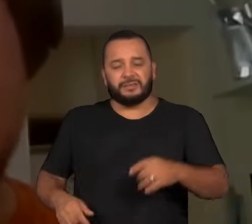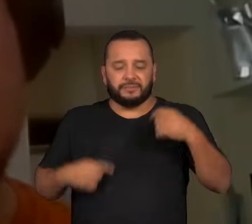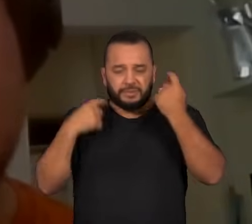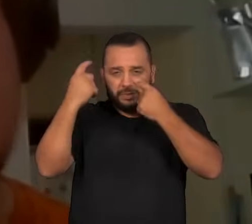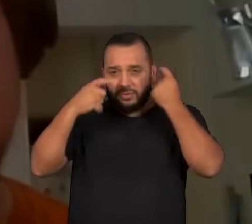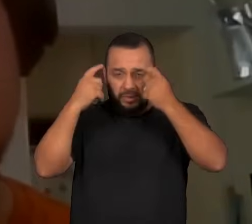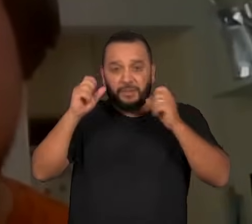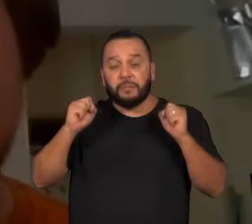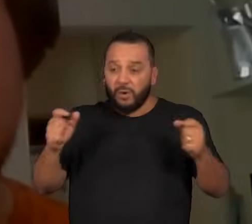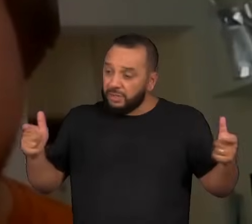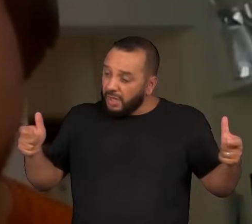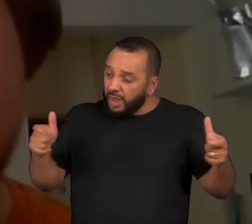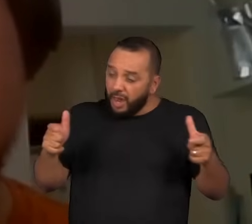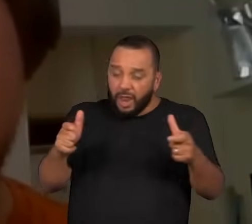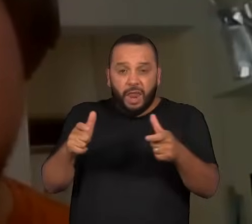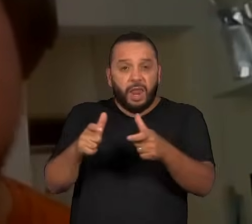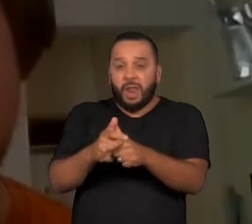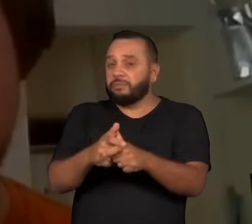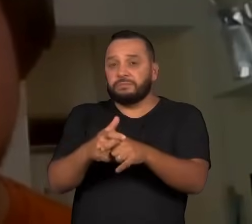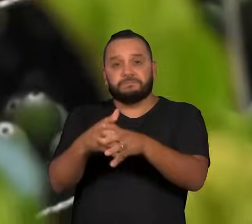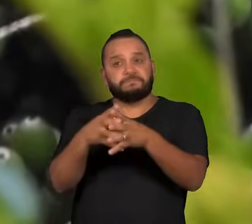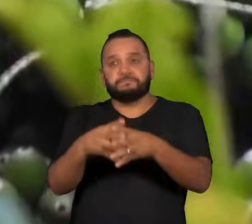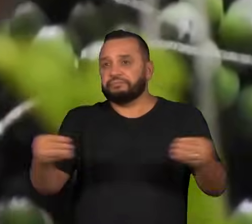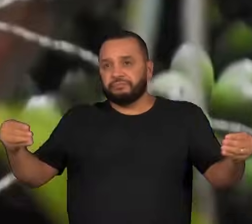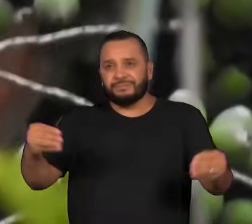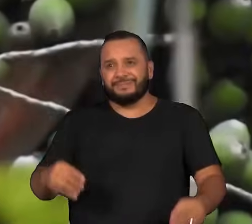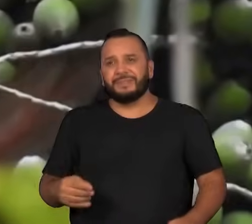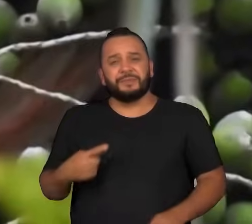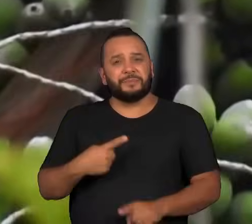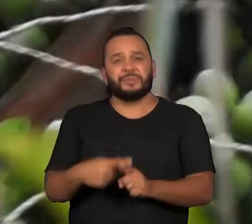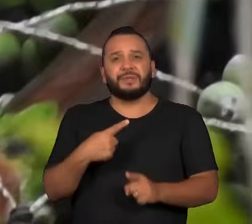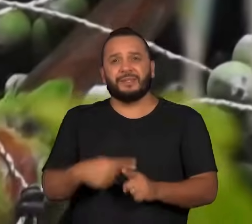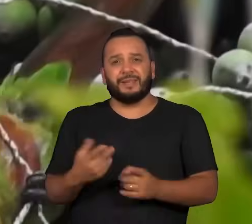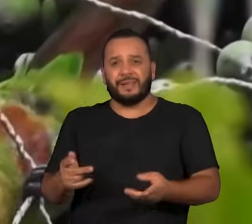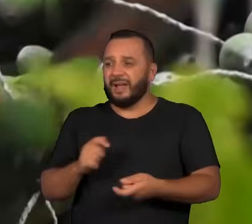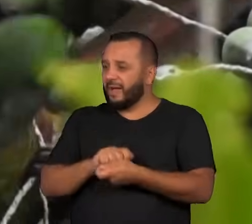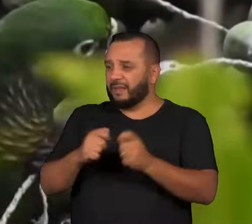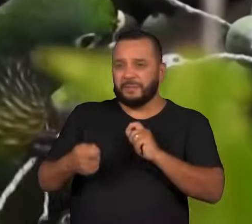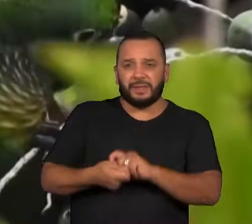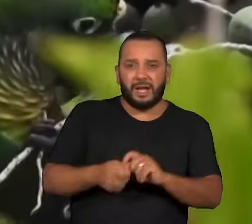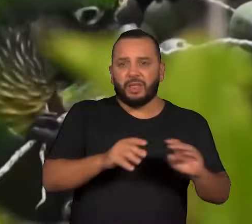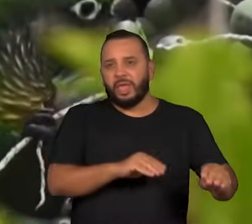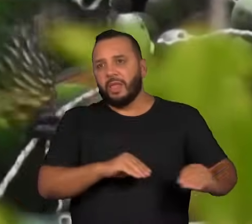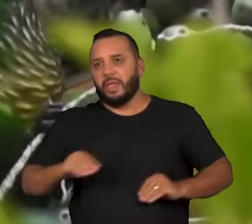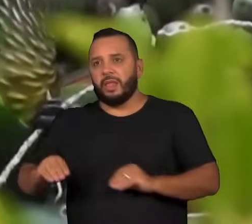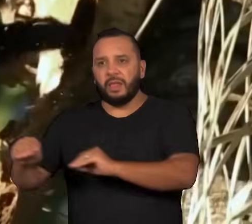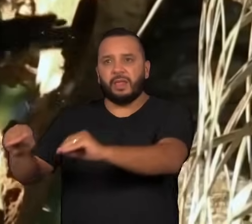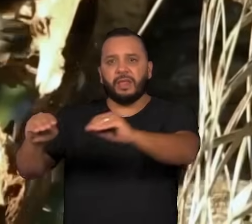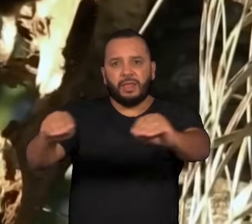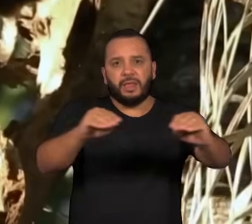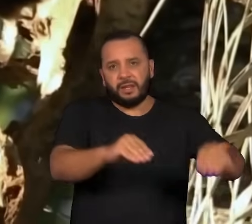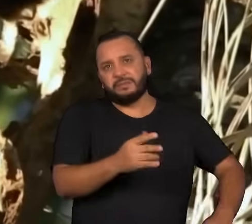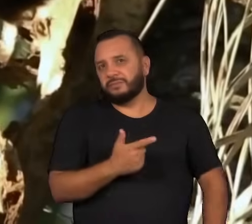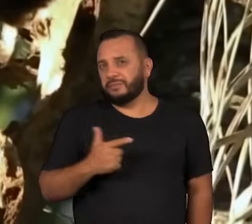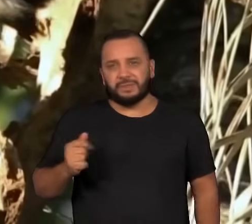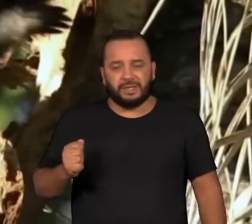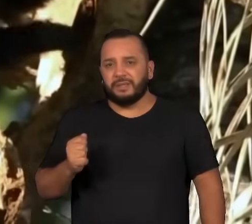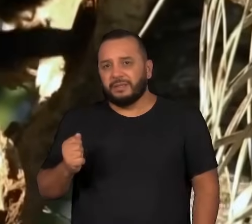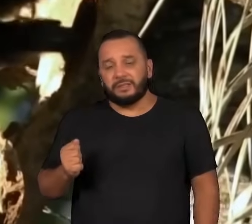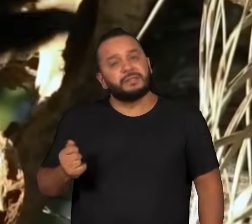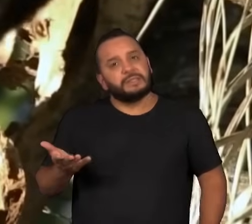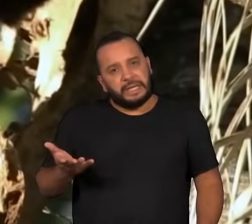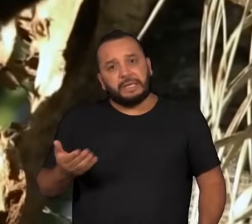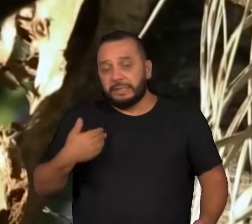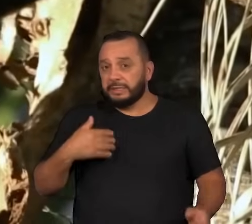que estão menos adaptadas a esse tipo de movimentação. Pode comprometer a nossa